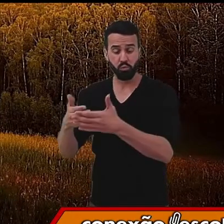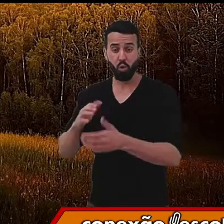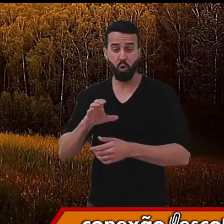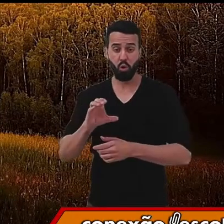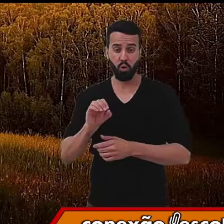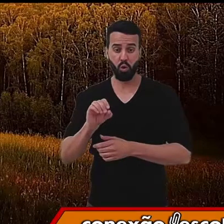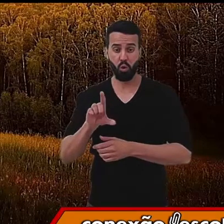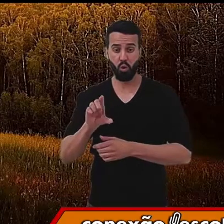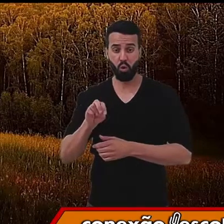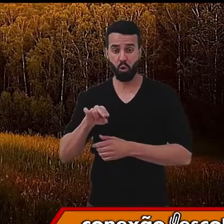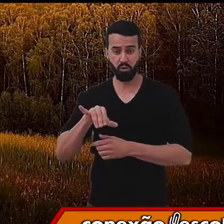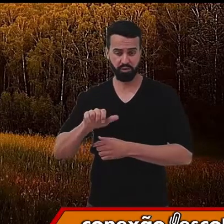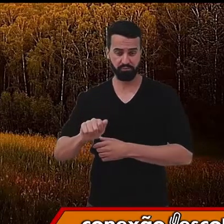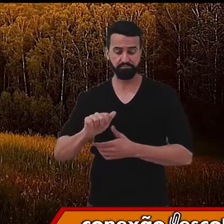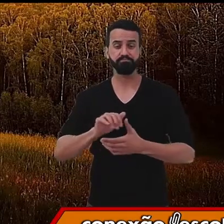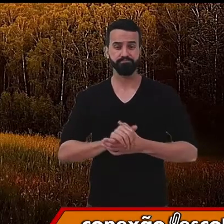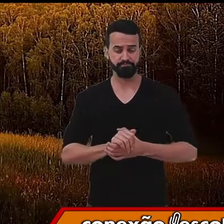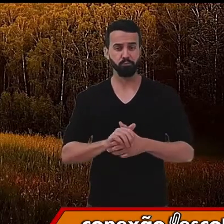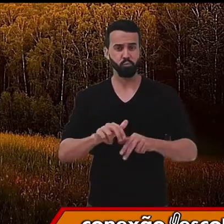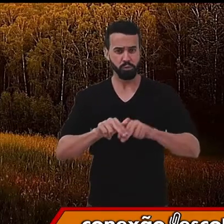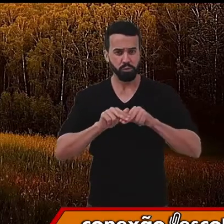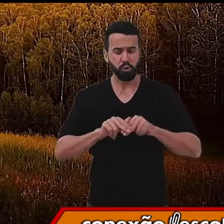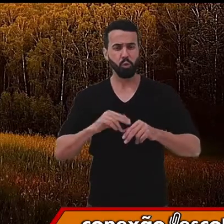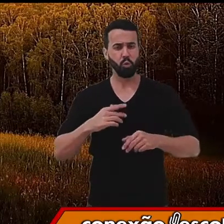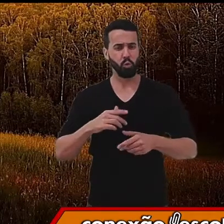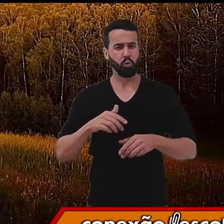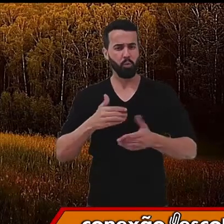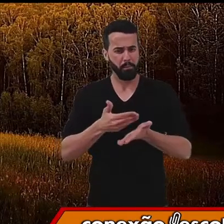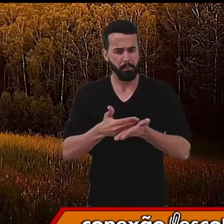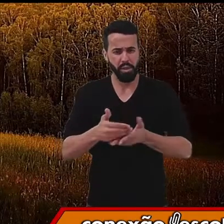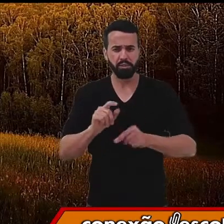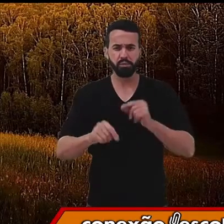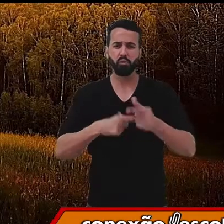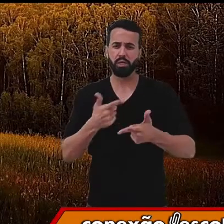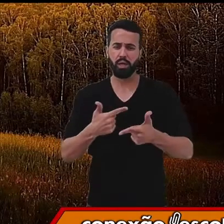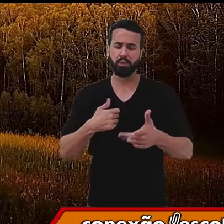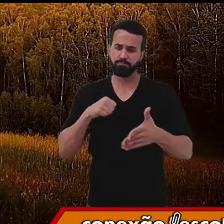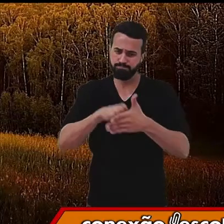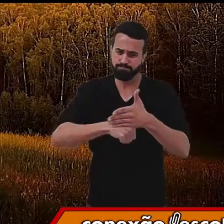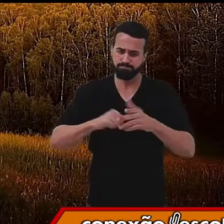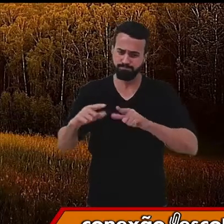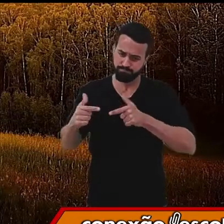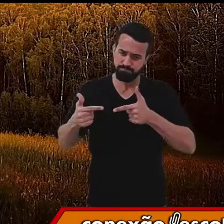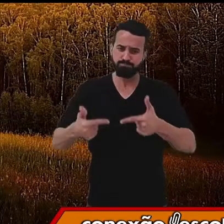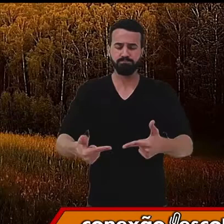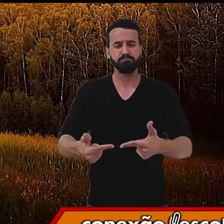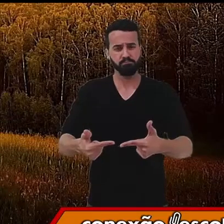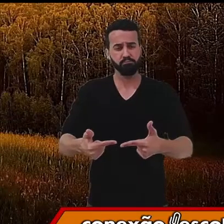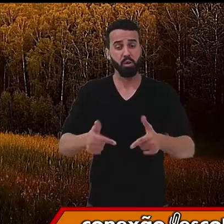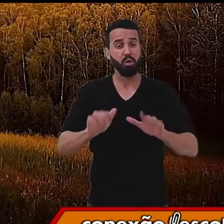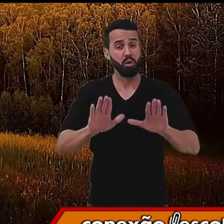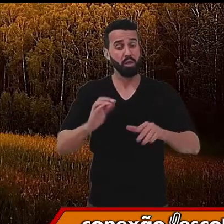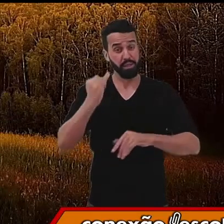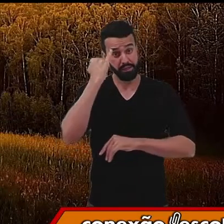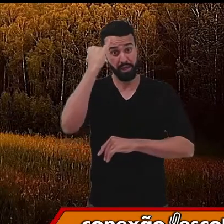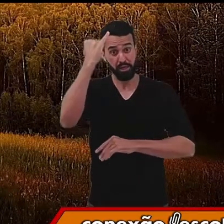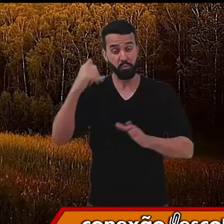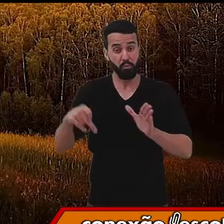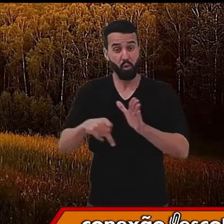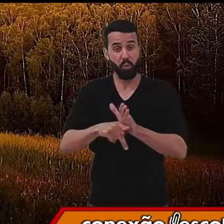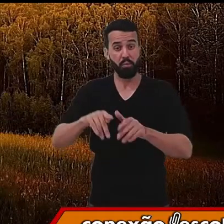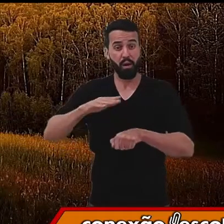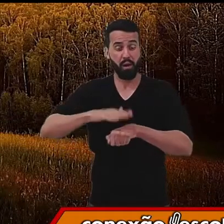eles começam a reagir a essa pressão. Ainda mais com as ideias